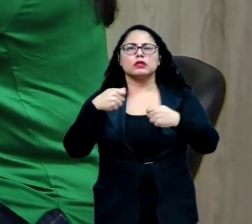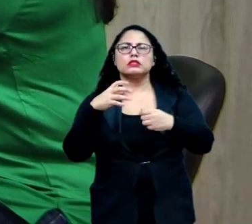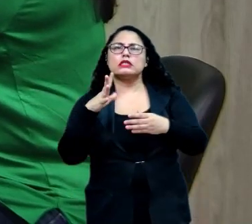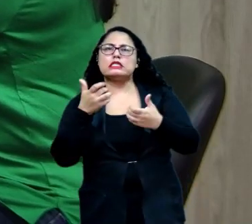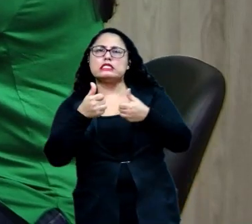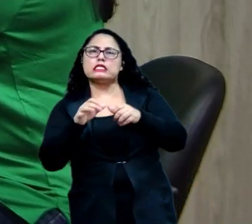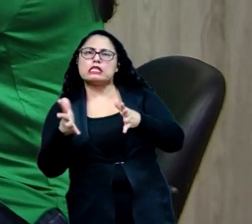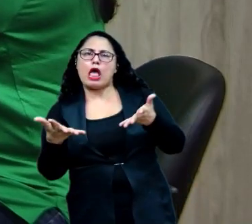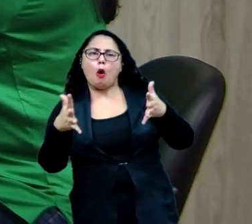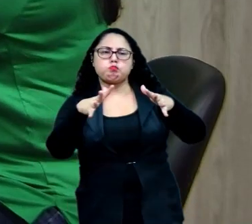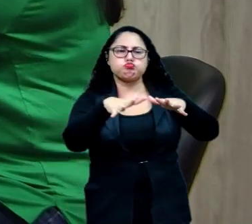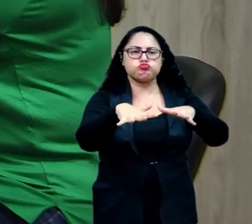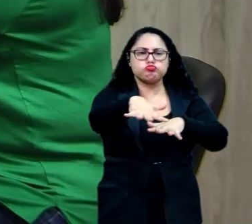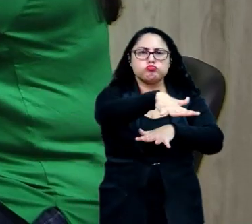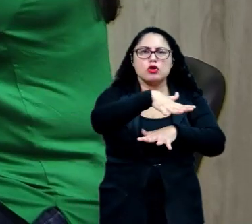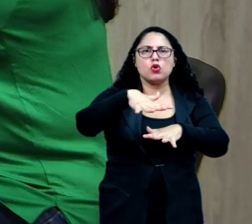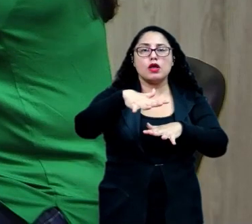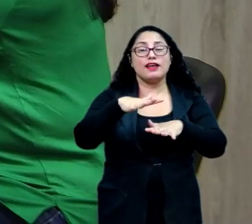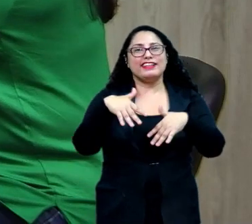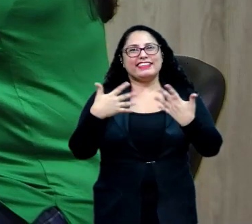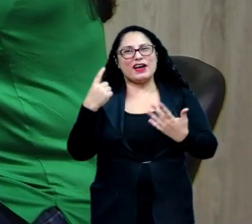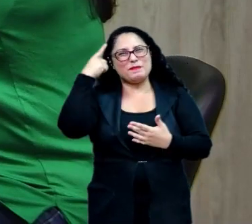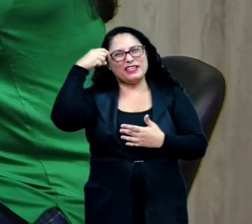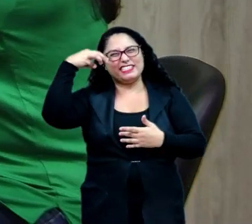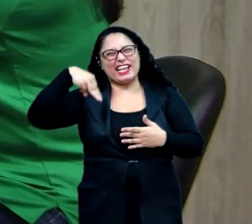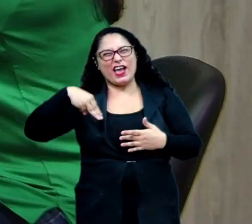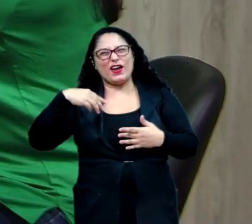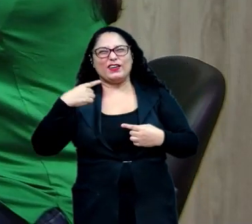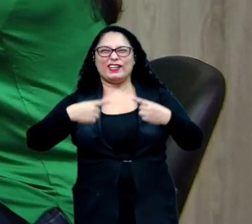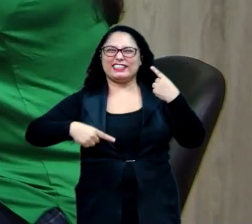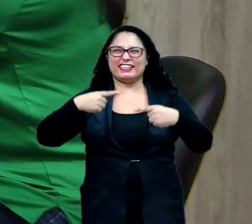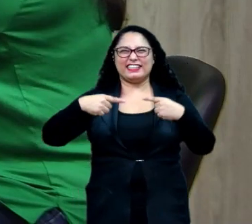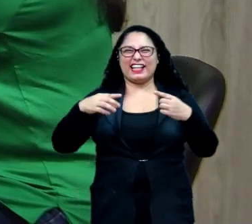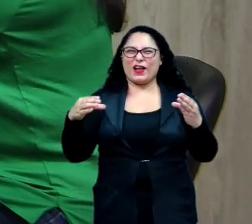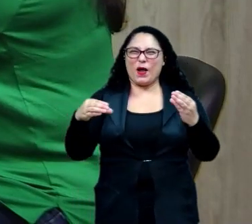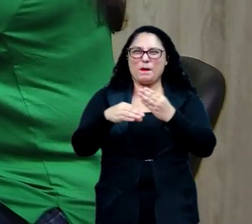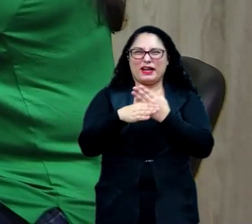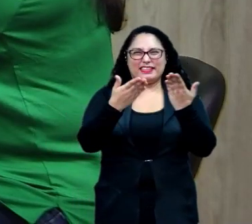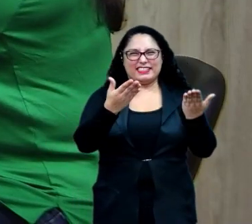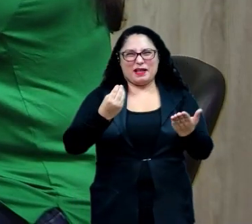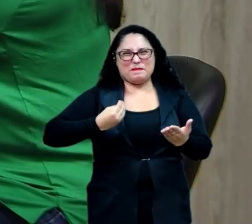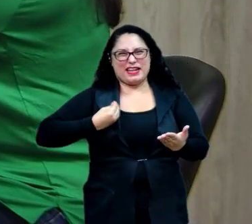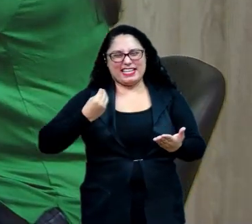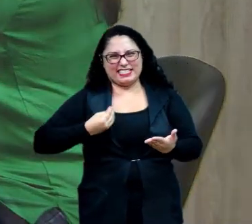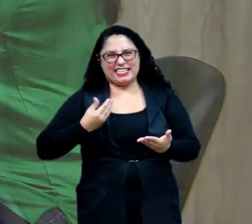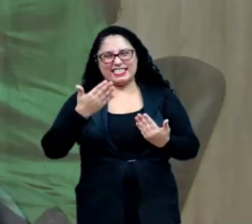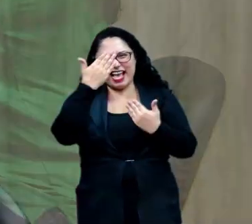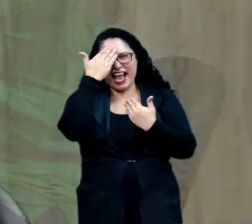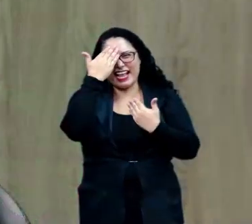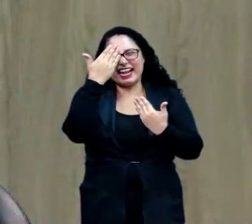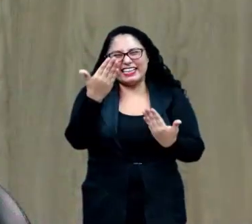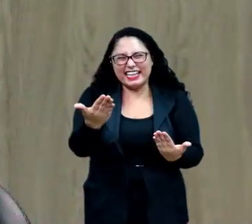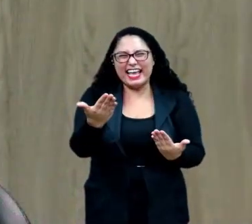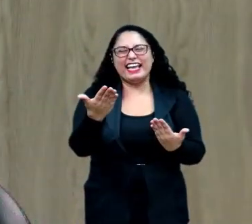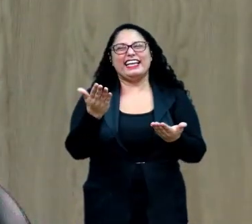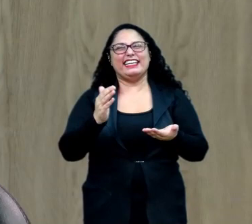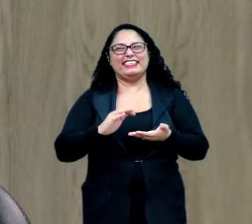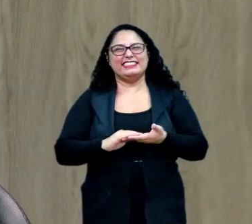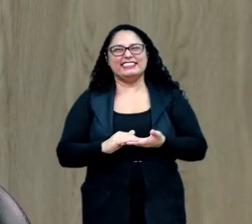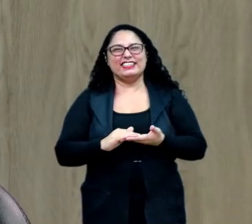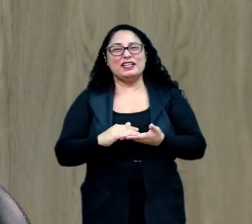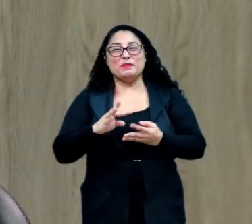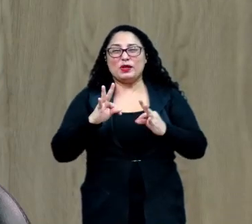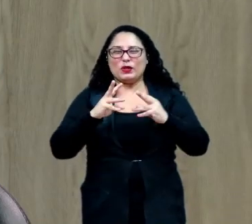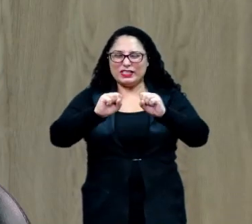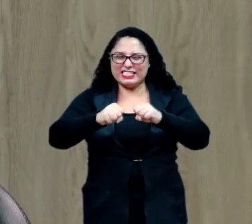ocupar, né? Bom, Michel, o nosso debate não estaria completo sem a sua presença. A gente agradece muito por